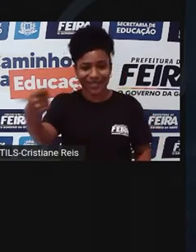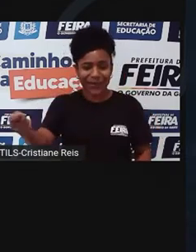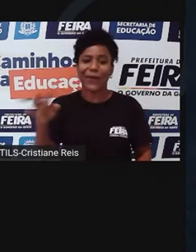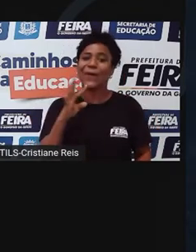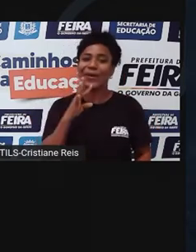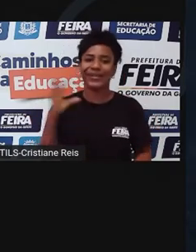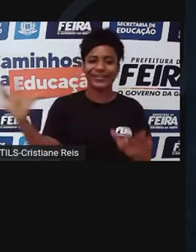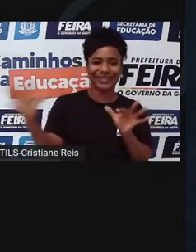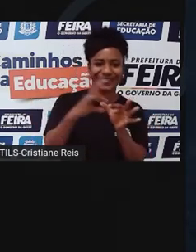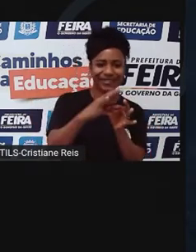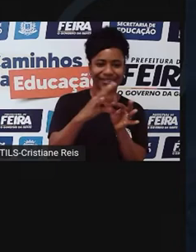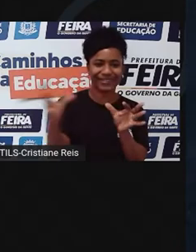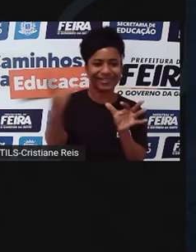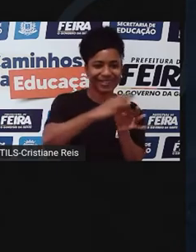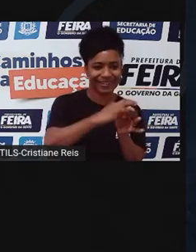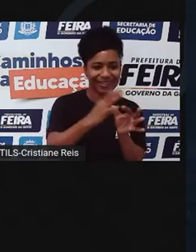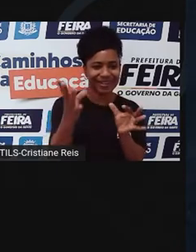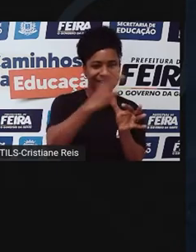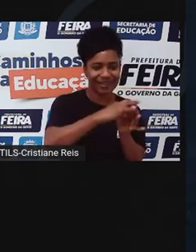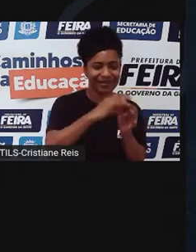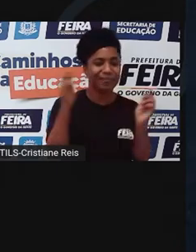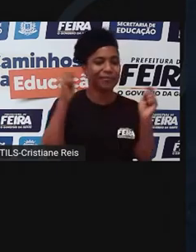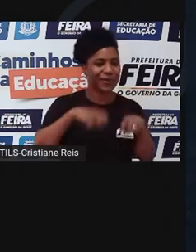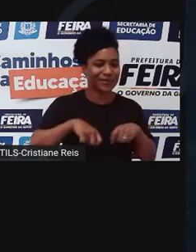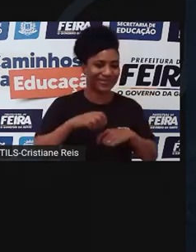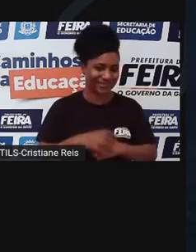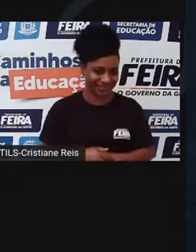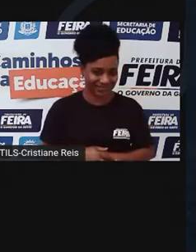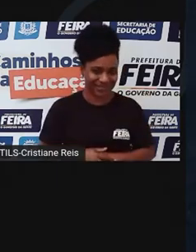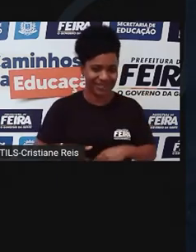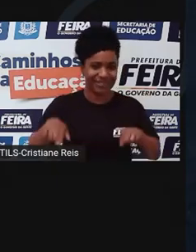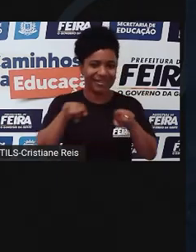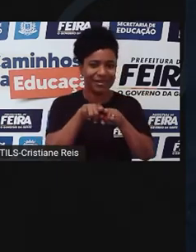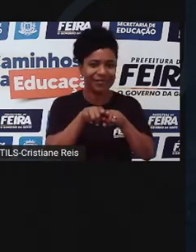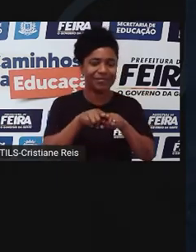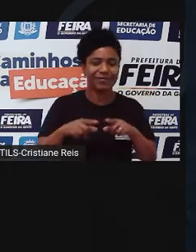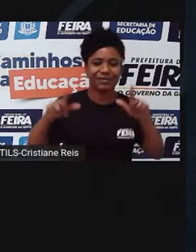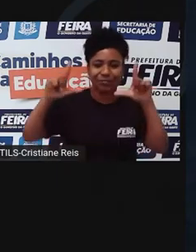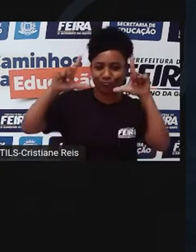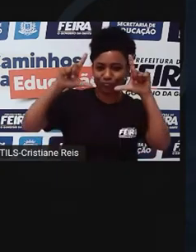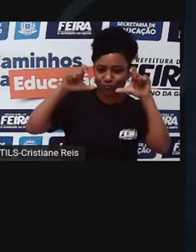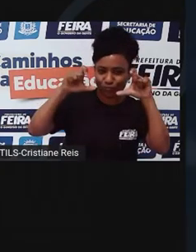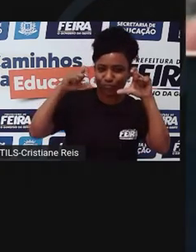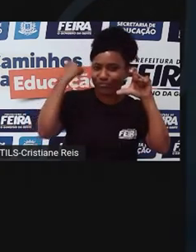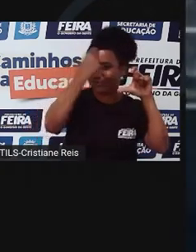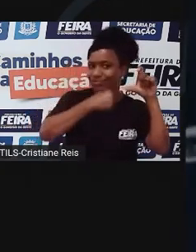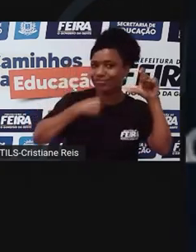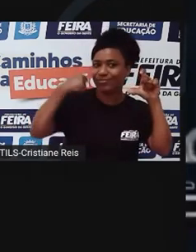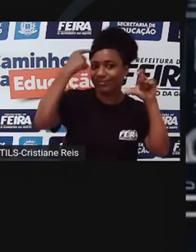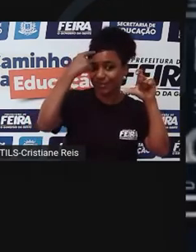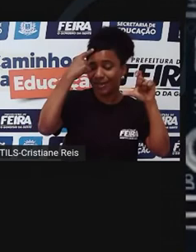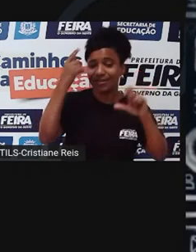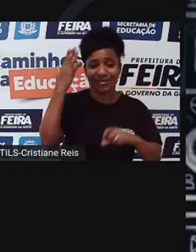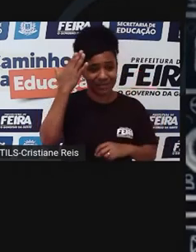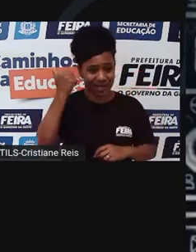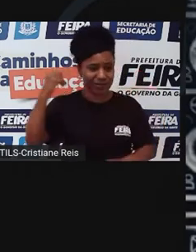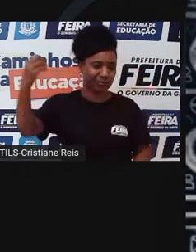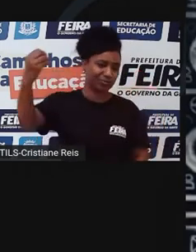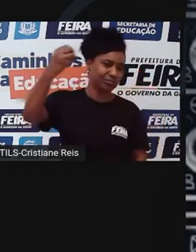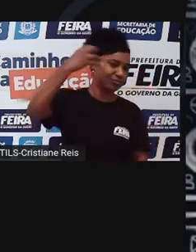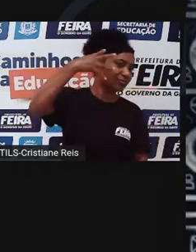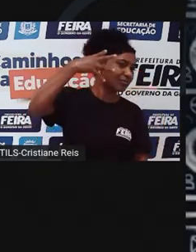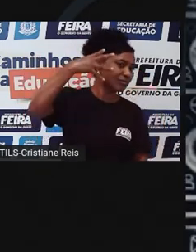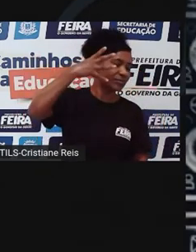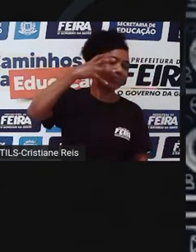e com reconhecimento facial, sabe com quem e onde você estava melhor do que sua namorada. E juntando mais dados